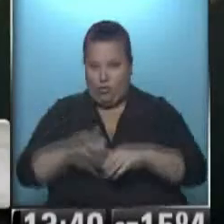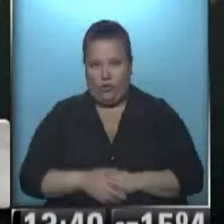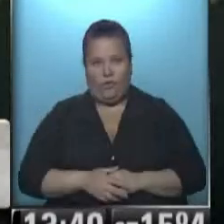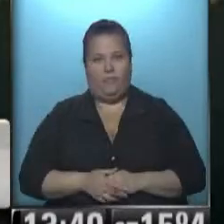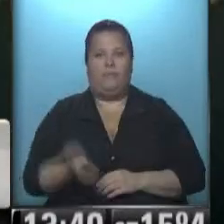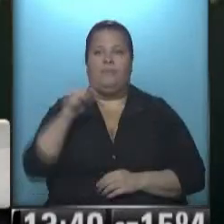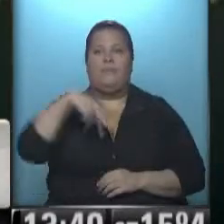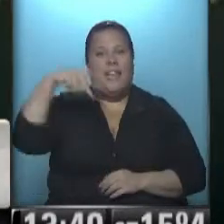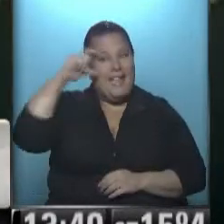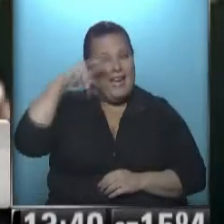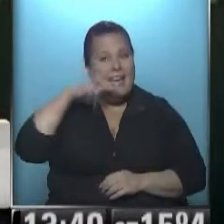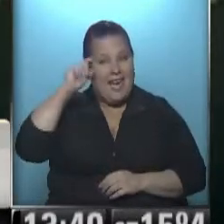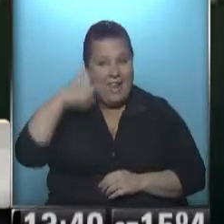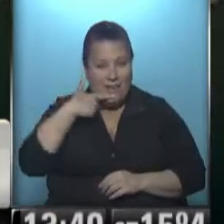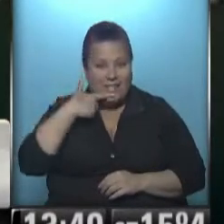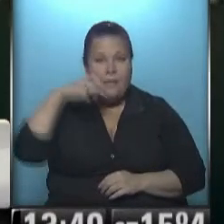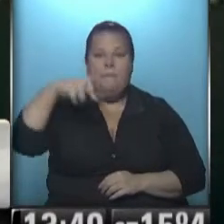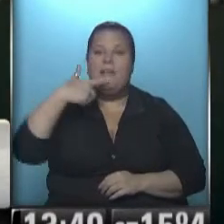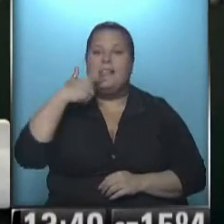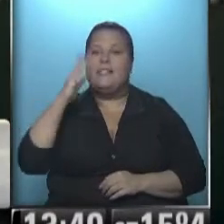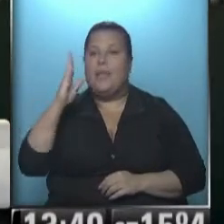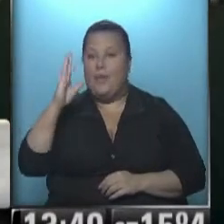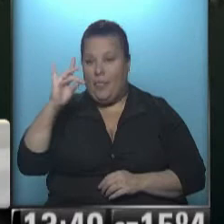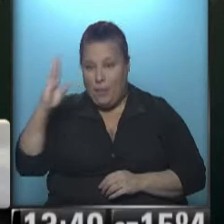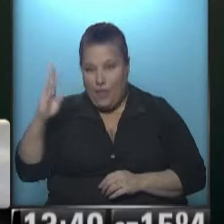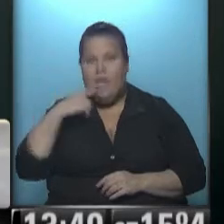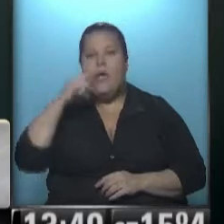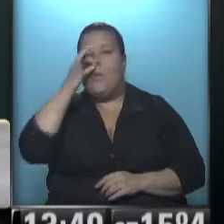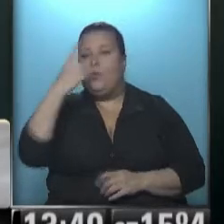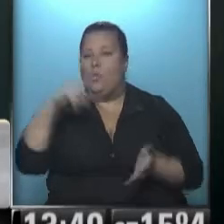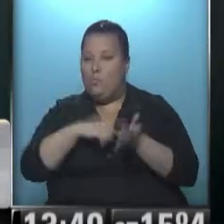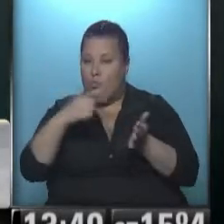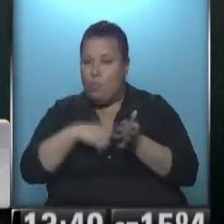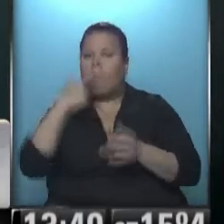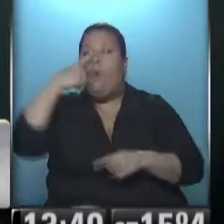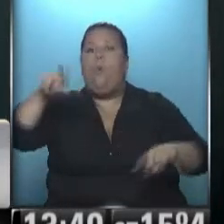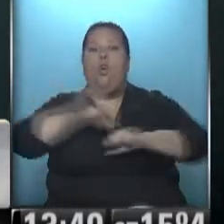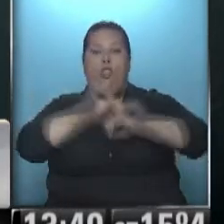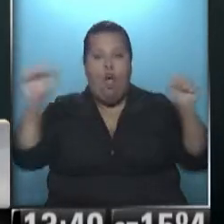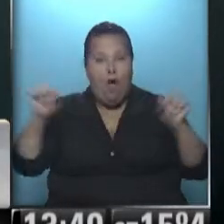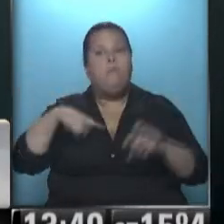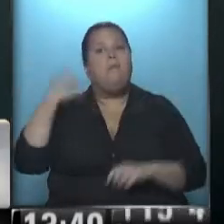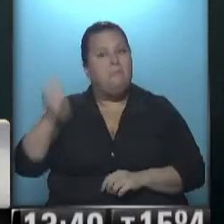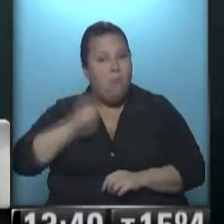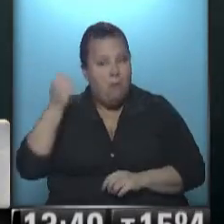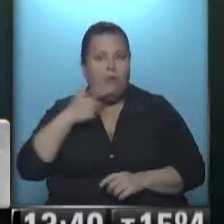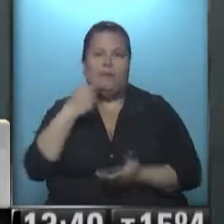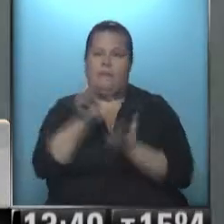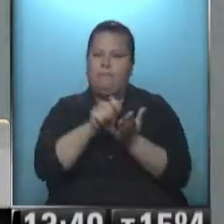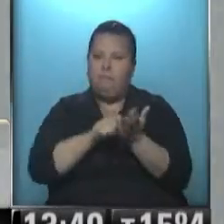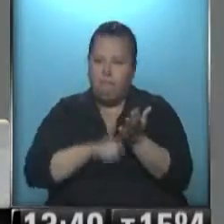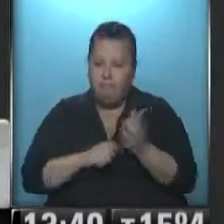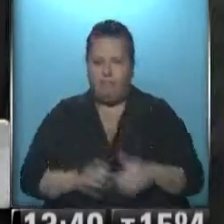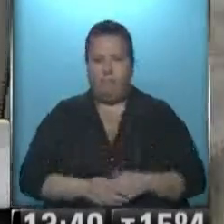Aécio Neves, del PSDB, estaría con 21 puntos, según datos de última hora de importantes encuestadoras.